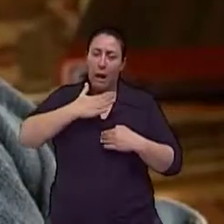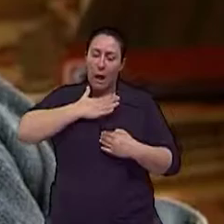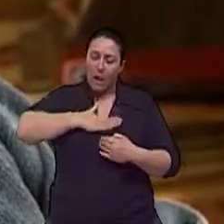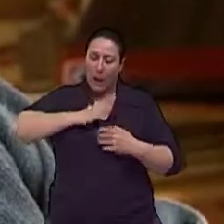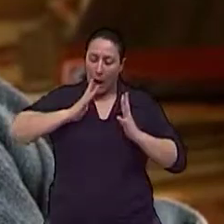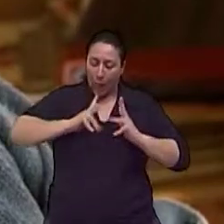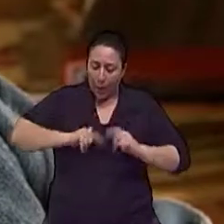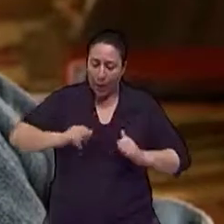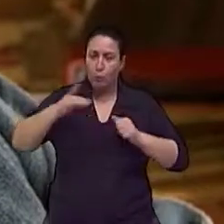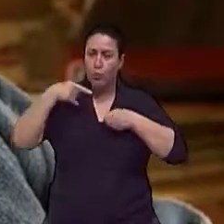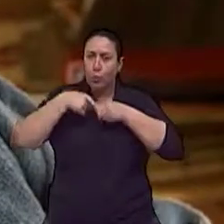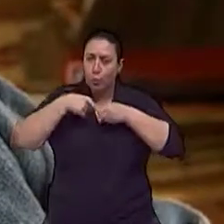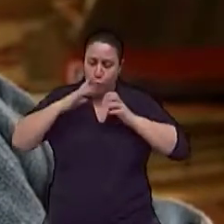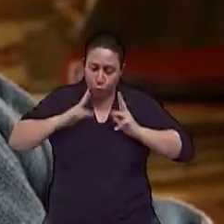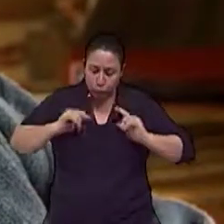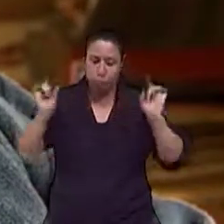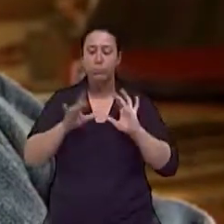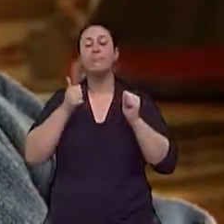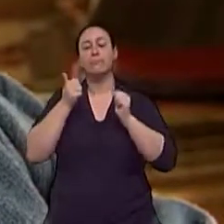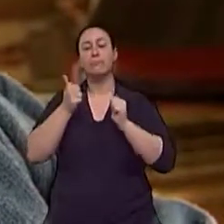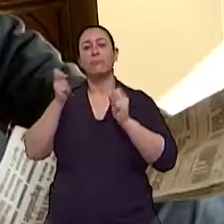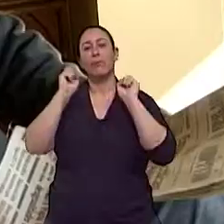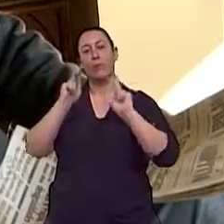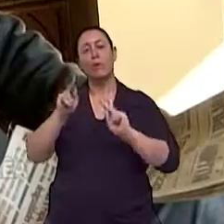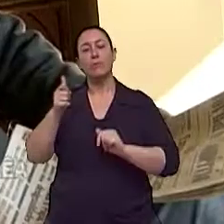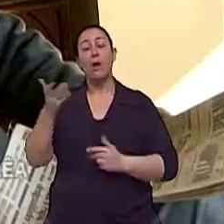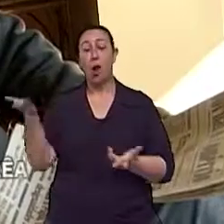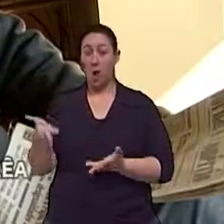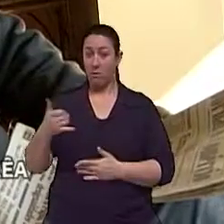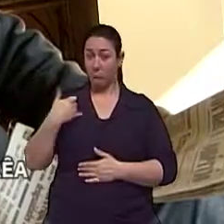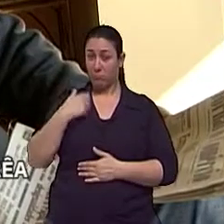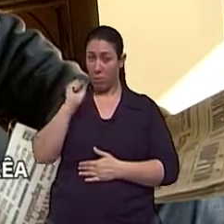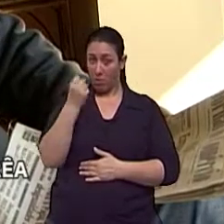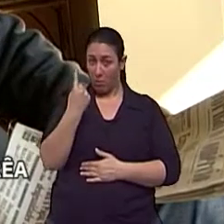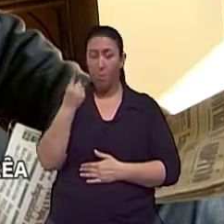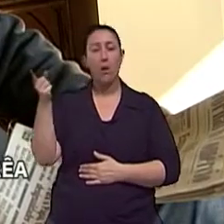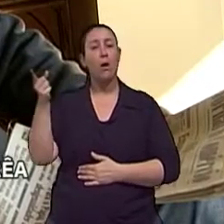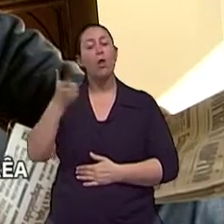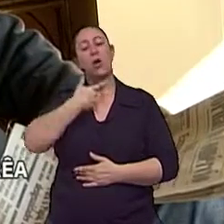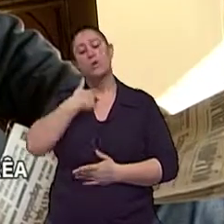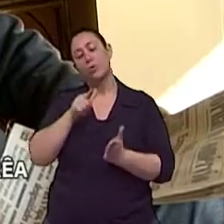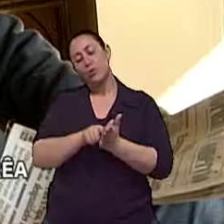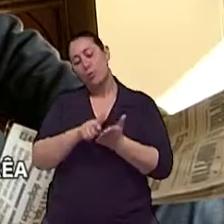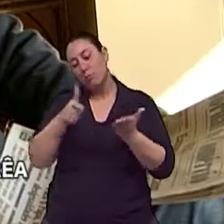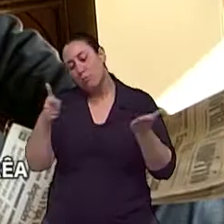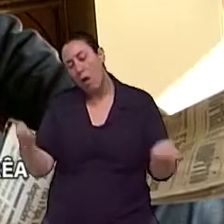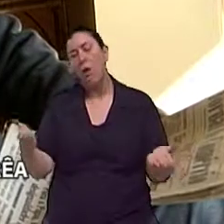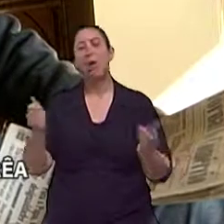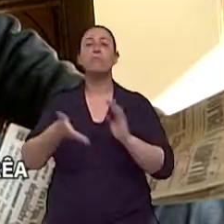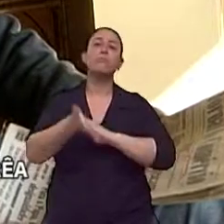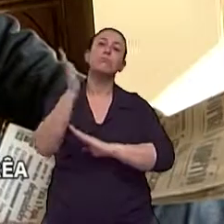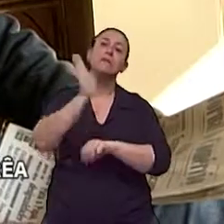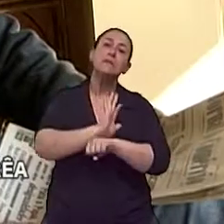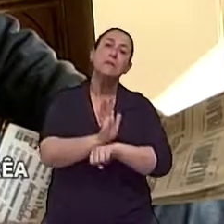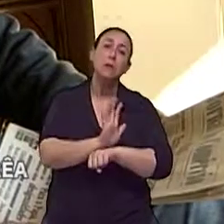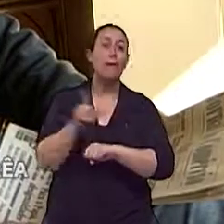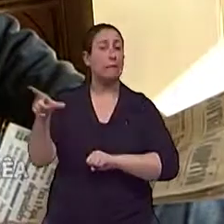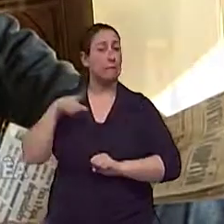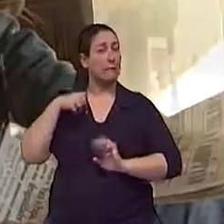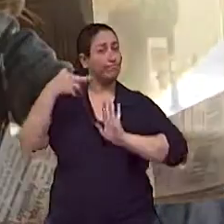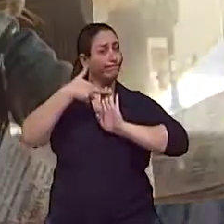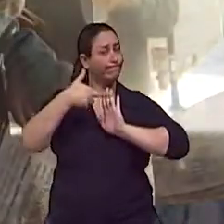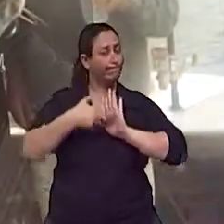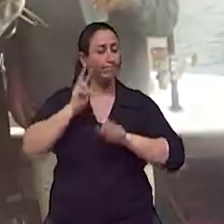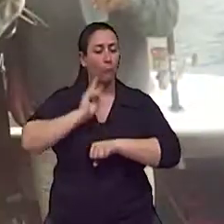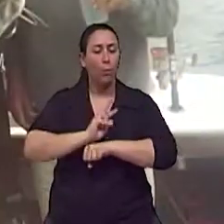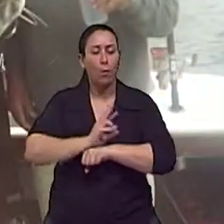aos 81 anos gosta de ler jornal e ir ao cinema hoje levo uma vida regrada e